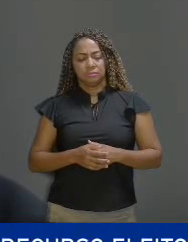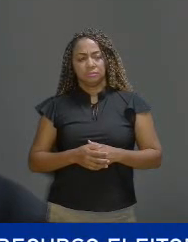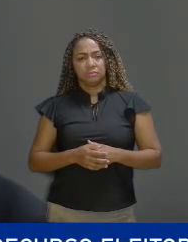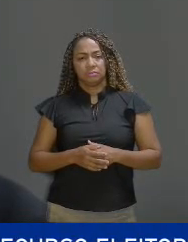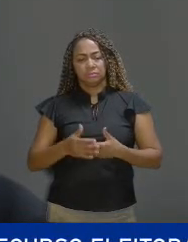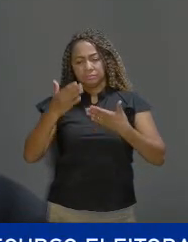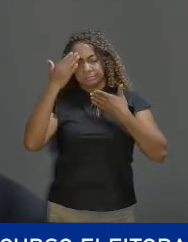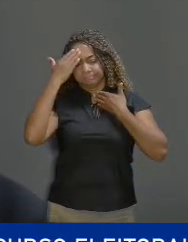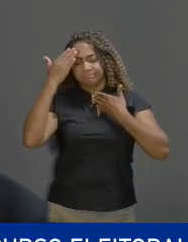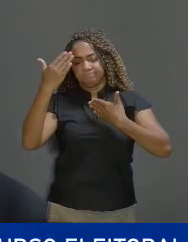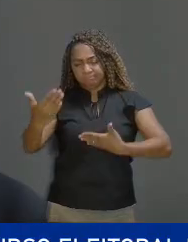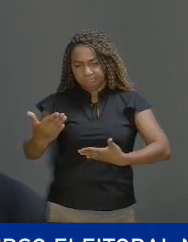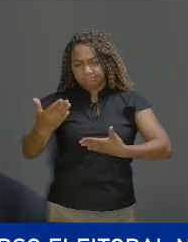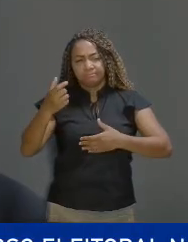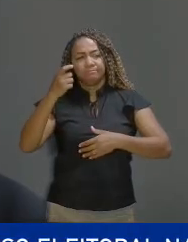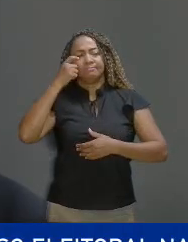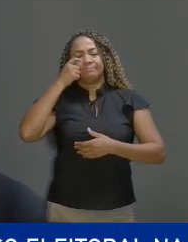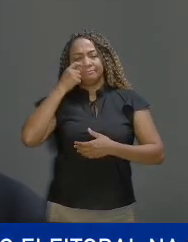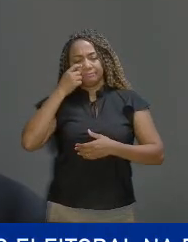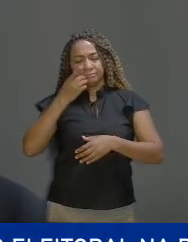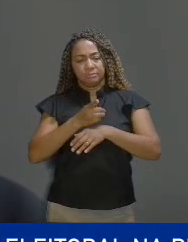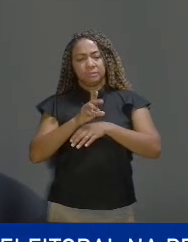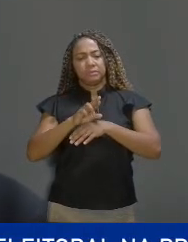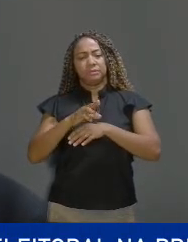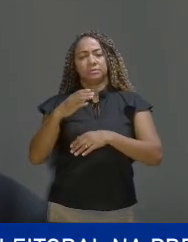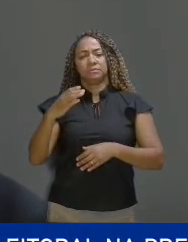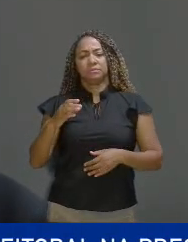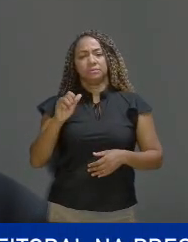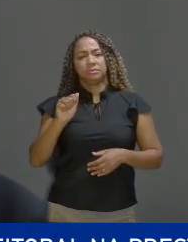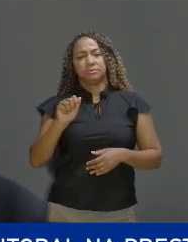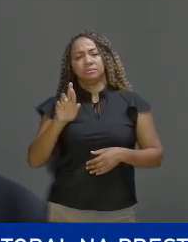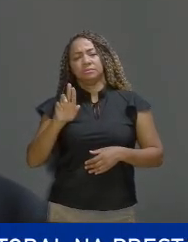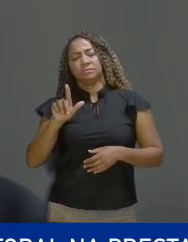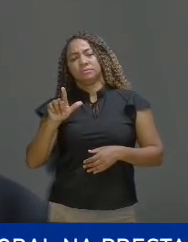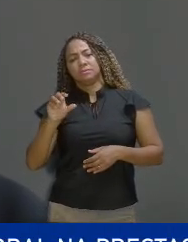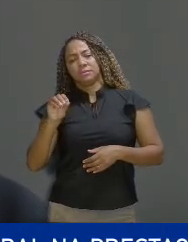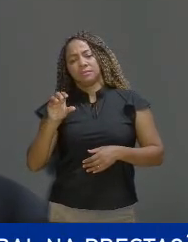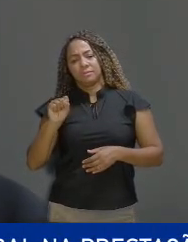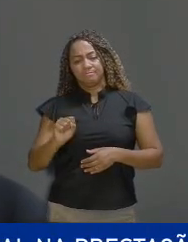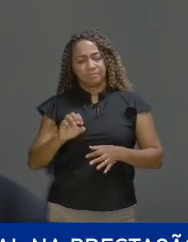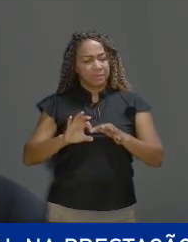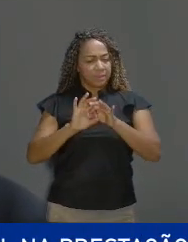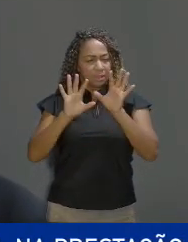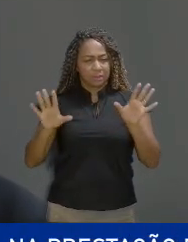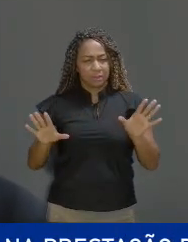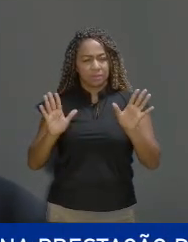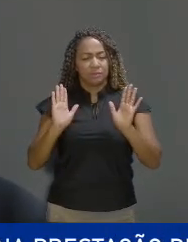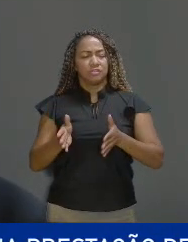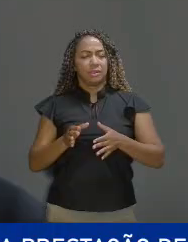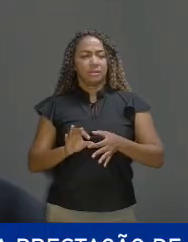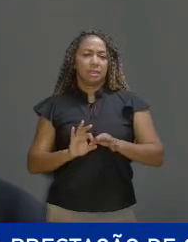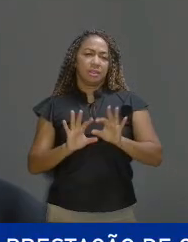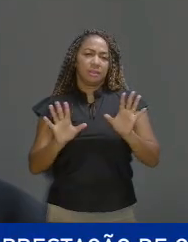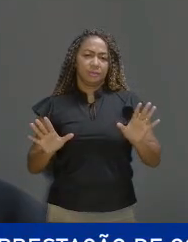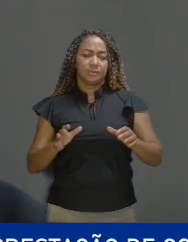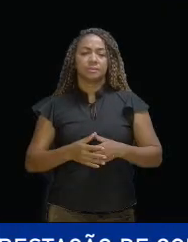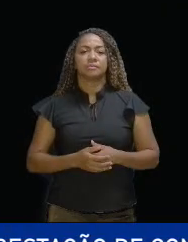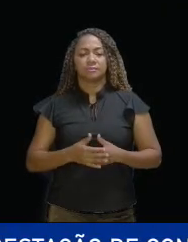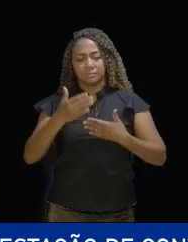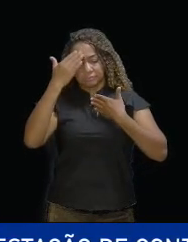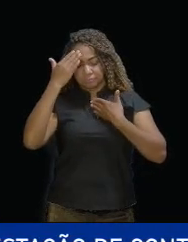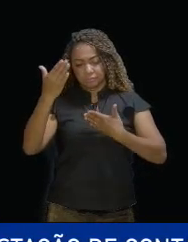Perfeito. Eu agradeço muito a presença do doutor Carlos Fernando. Se o senhor quiser ficar conosco, fique à vontade, mas já está dispensado.